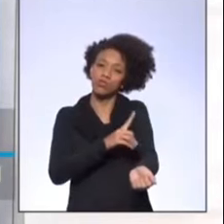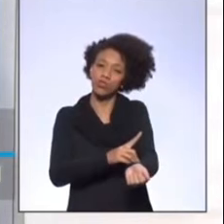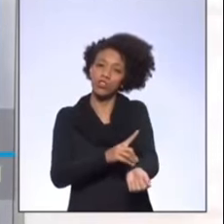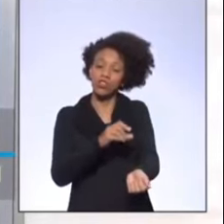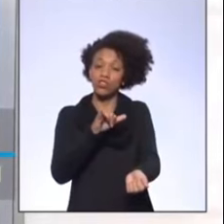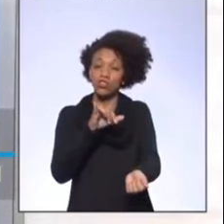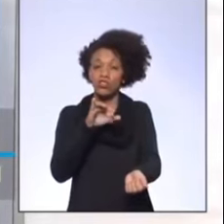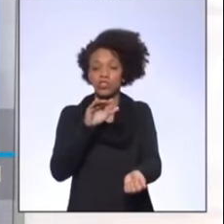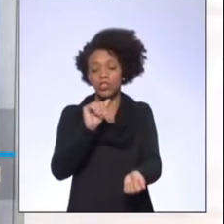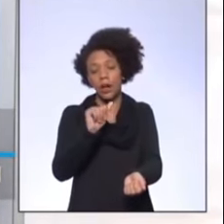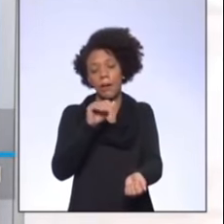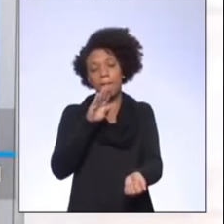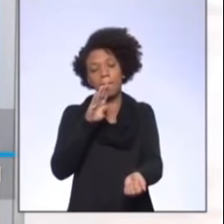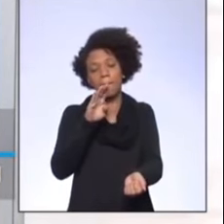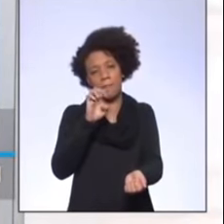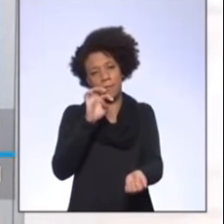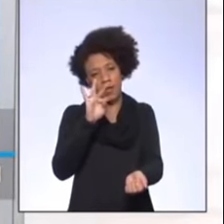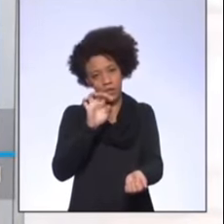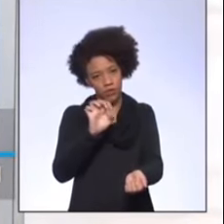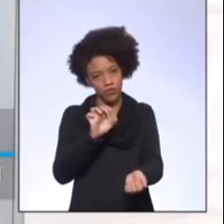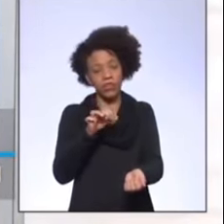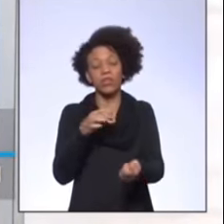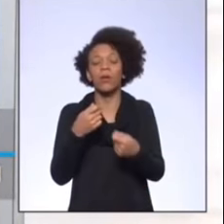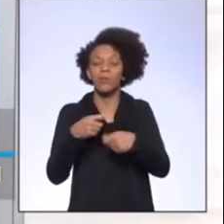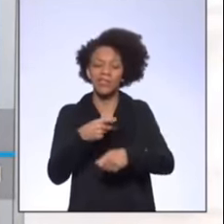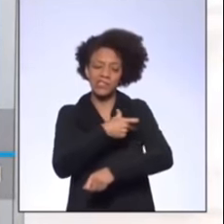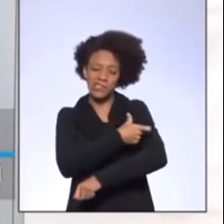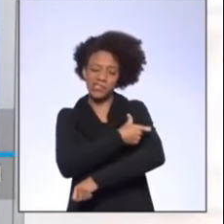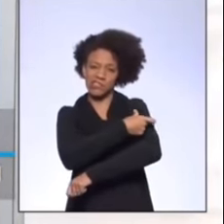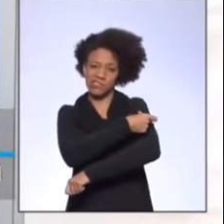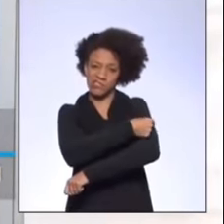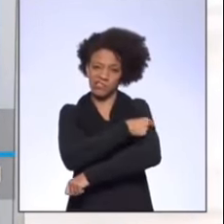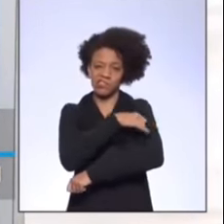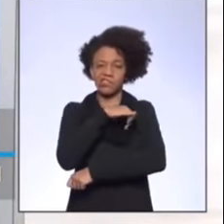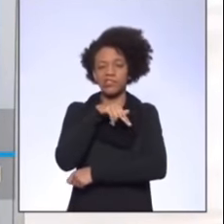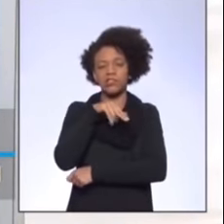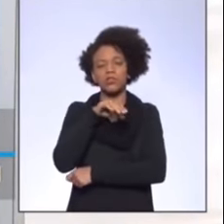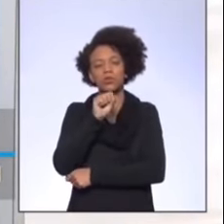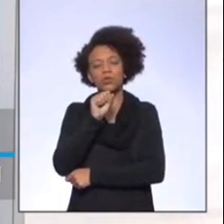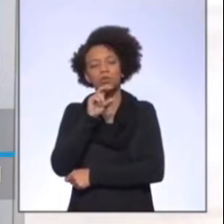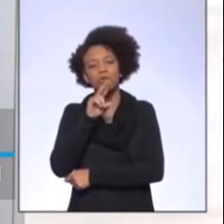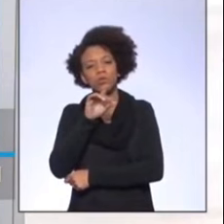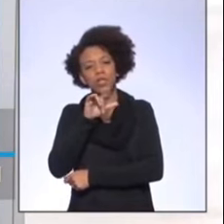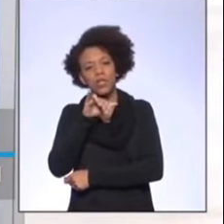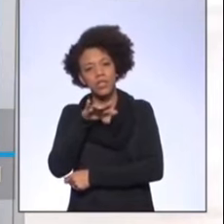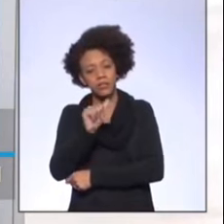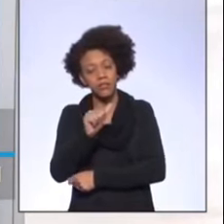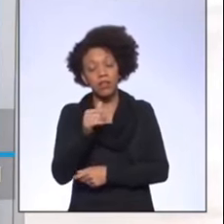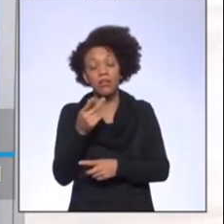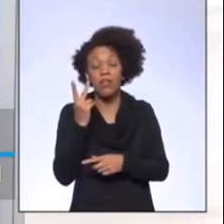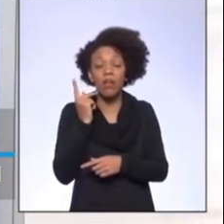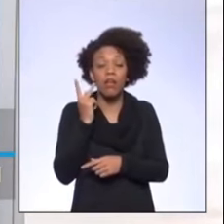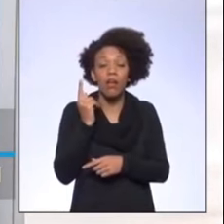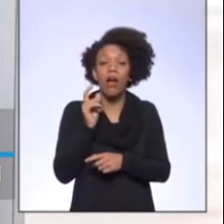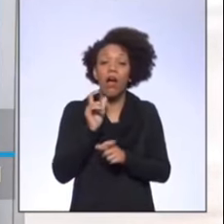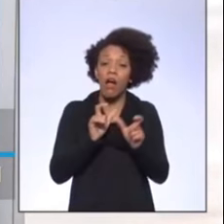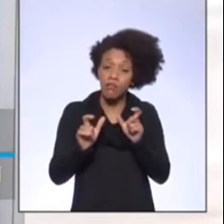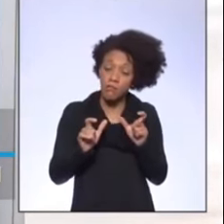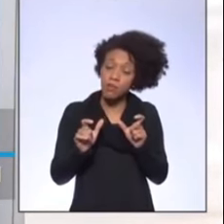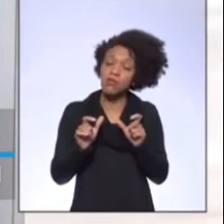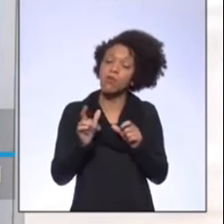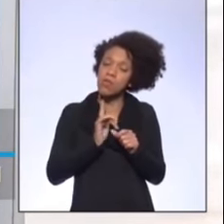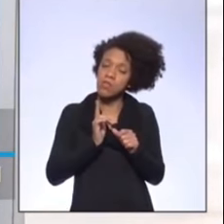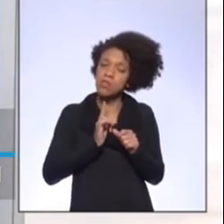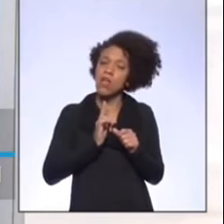aí você vai ter que injetar insulina no seu corpo, porque o seu pâncreas não produz. Naturalmente, as pessoas produzem